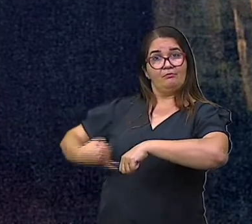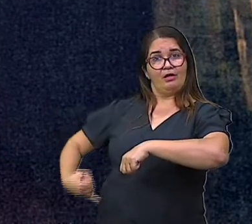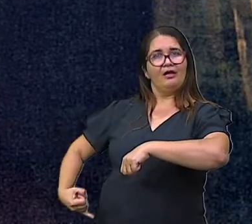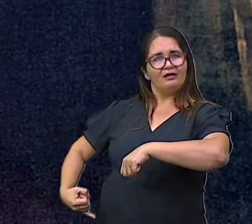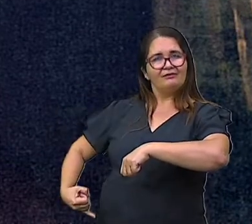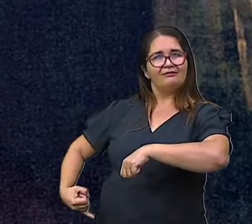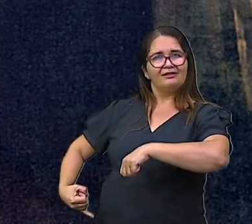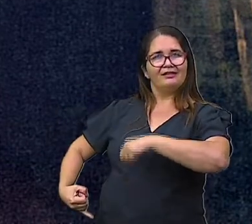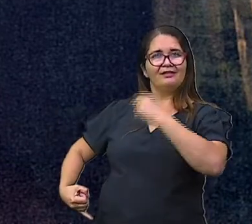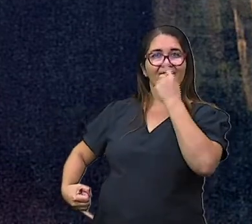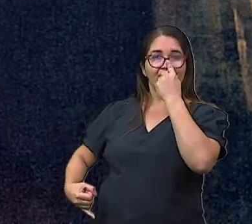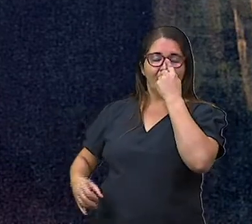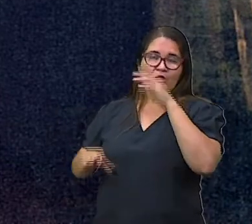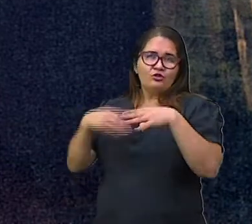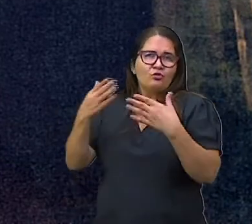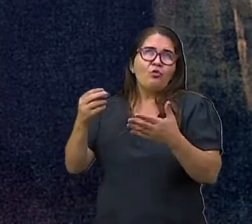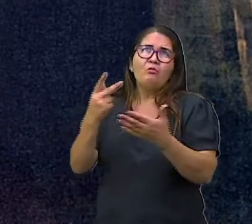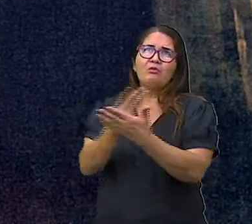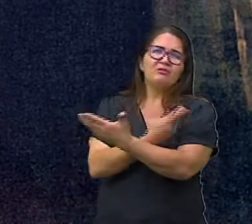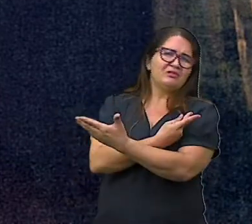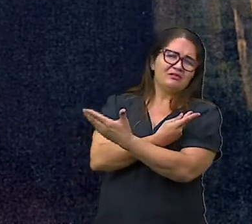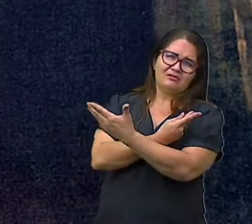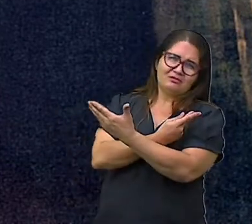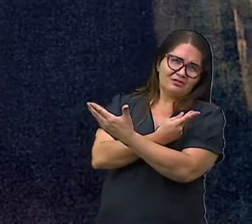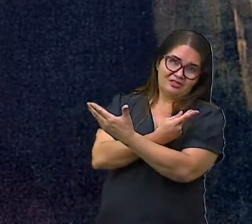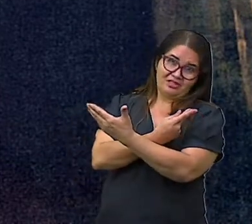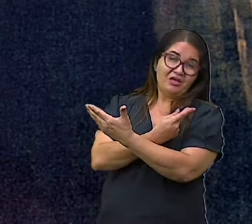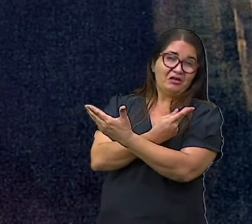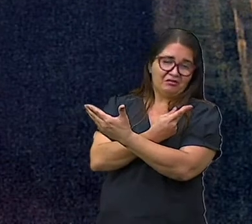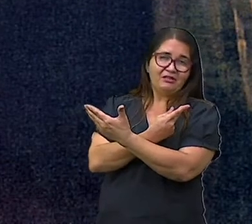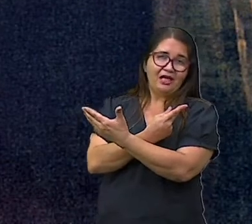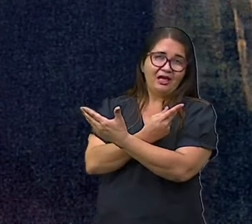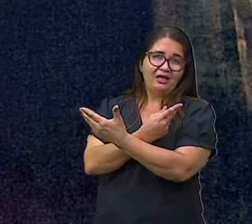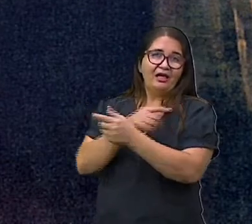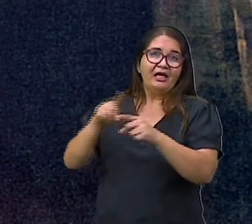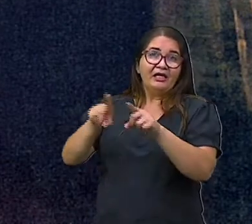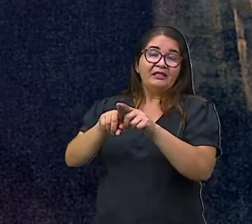fim do Primeiro Império aqui no Brasil, ou as consequências